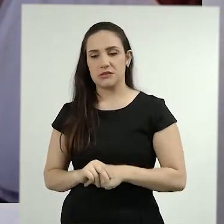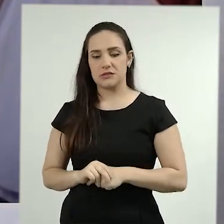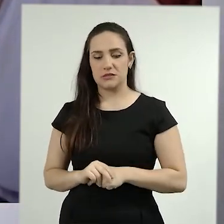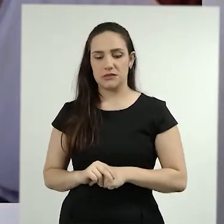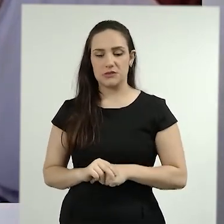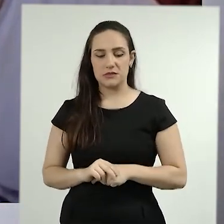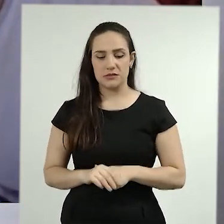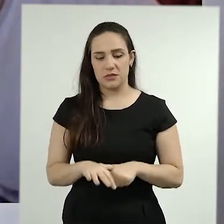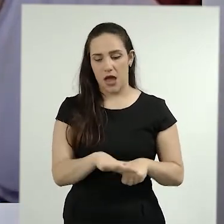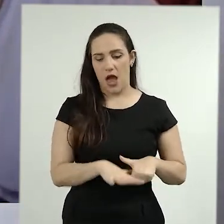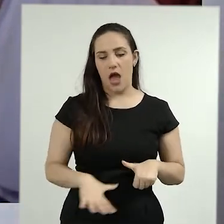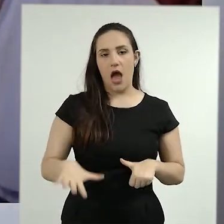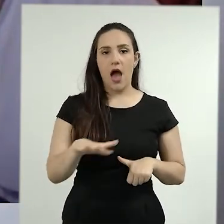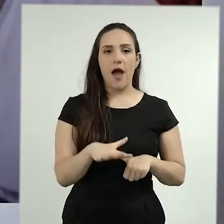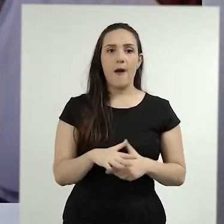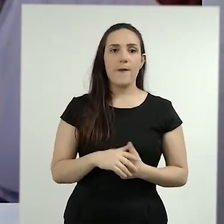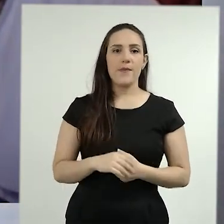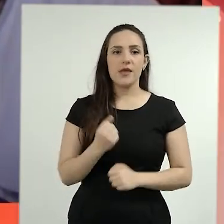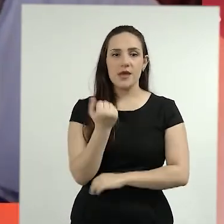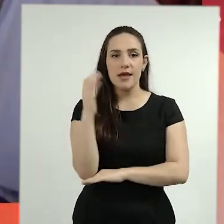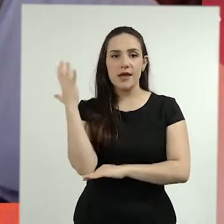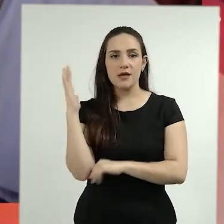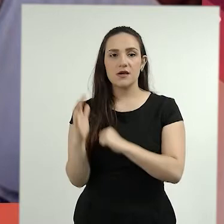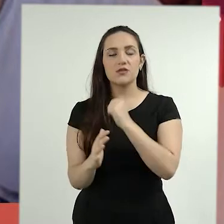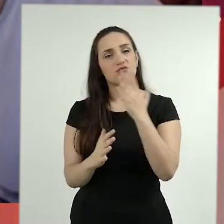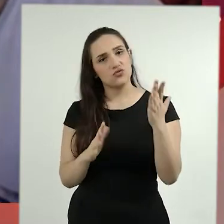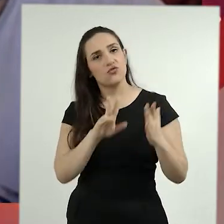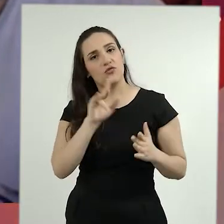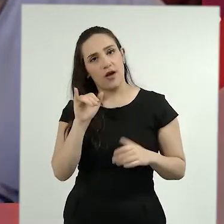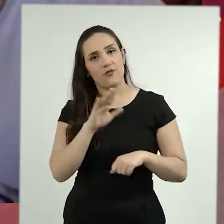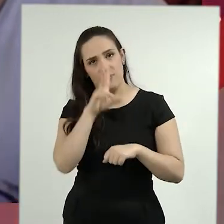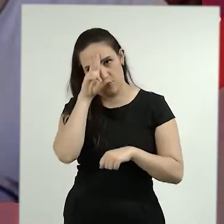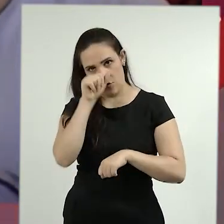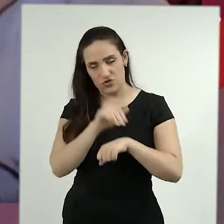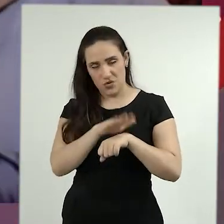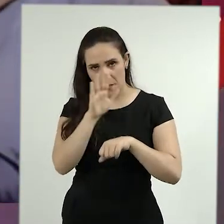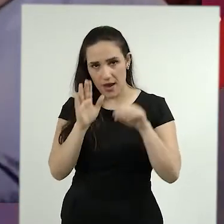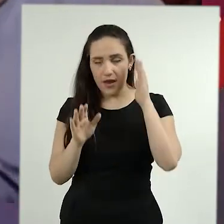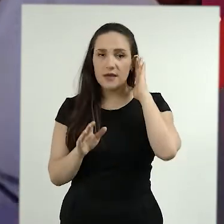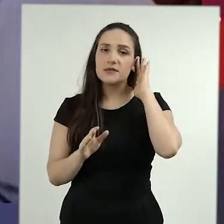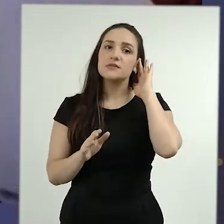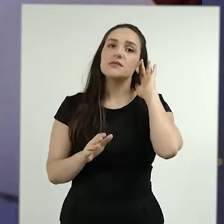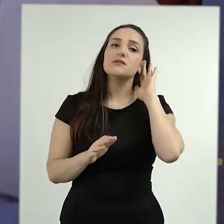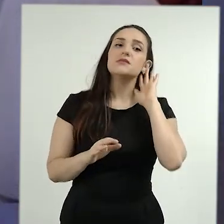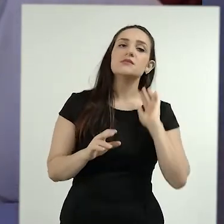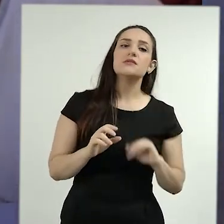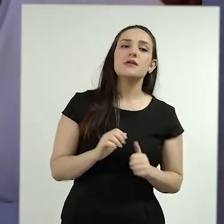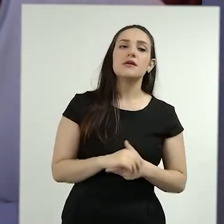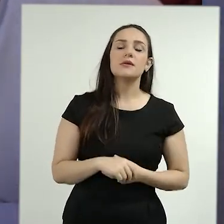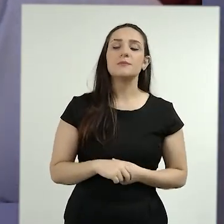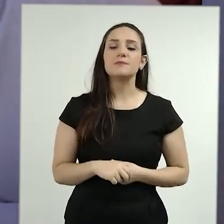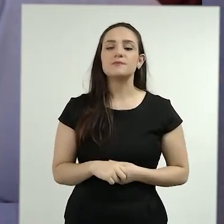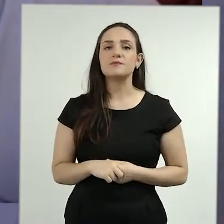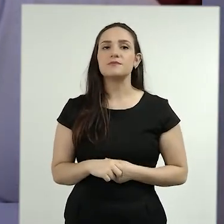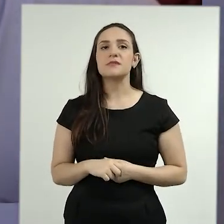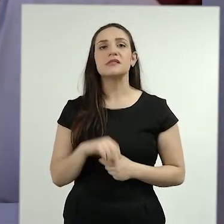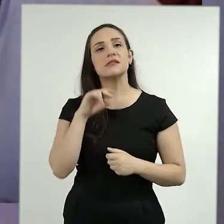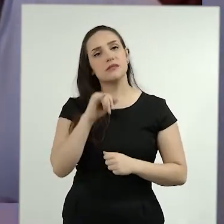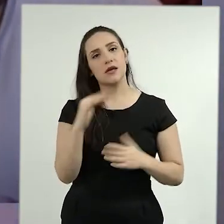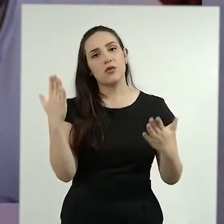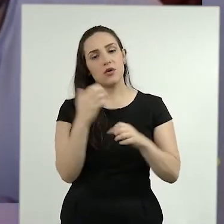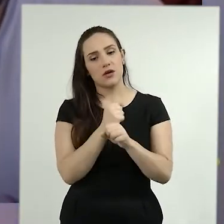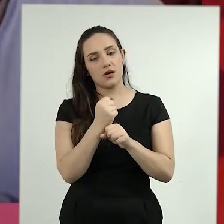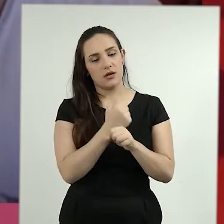de certa forma, a pesquisa, ela, como você disse no começo da entrevista, sai fortalecida, se vocês